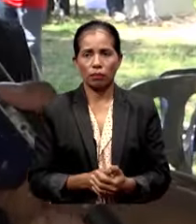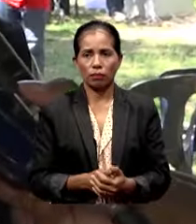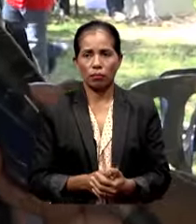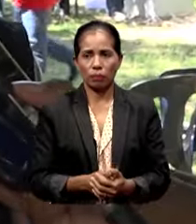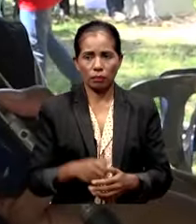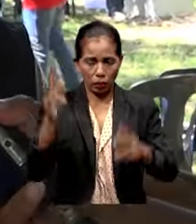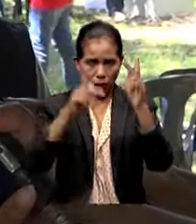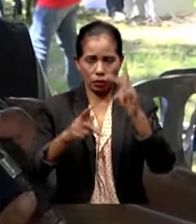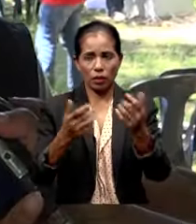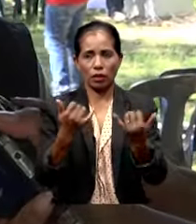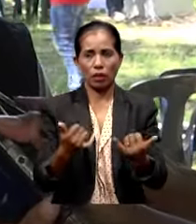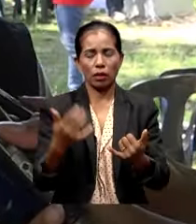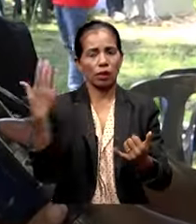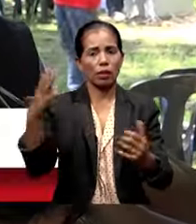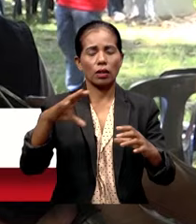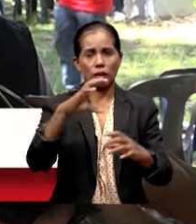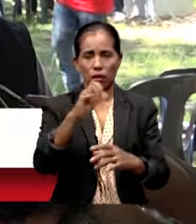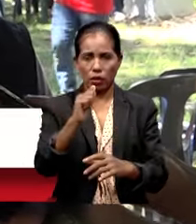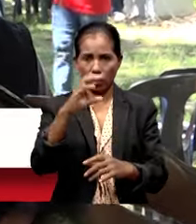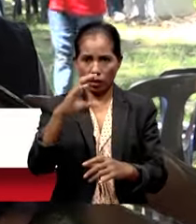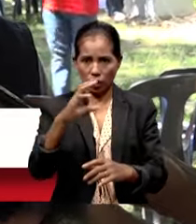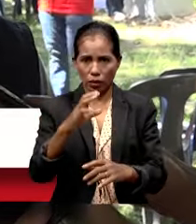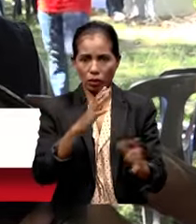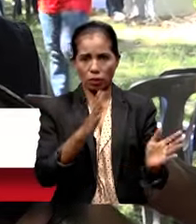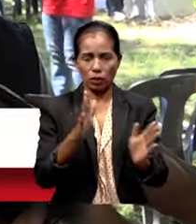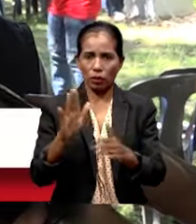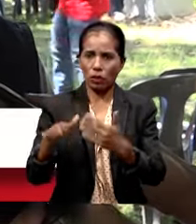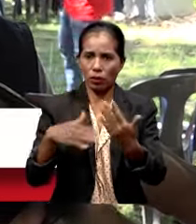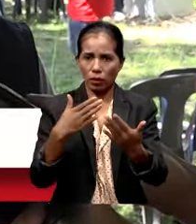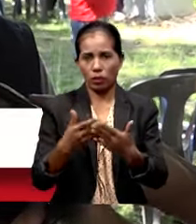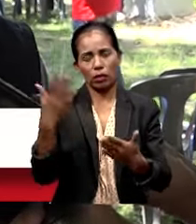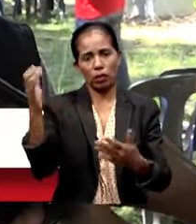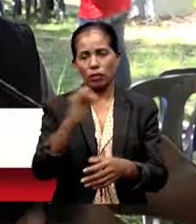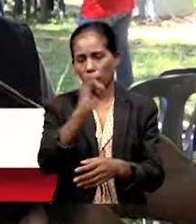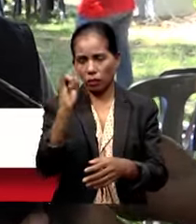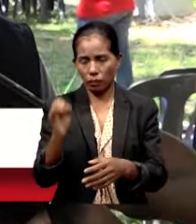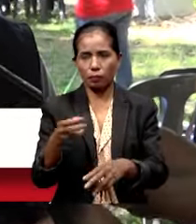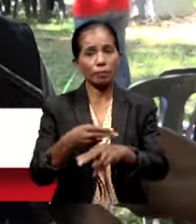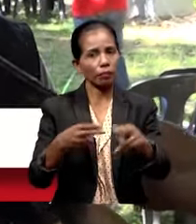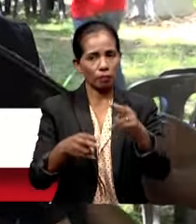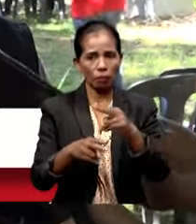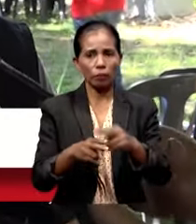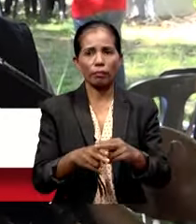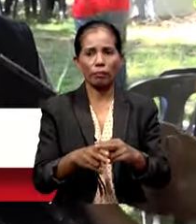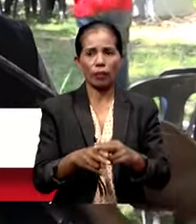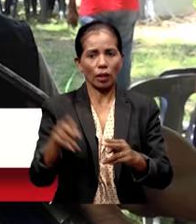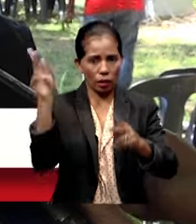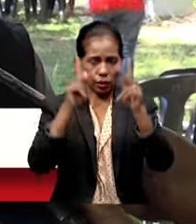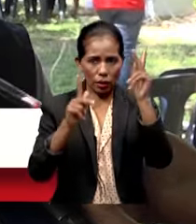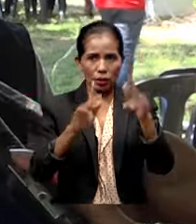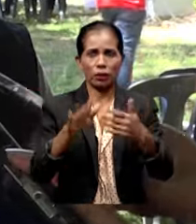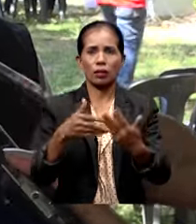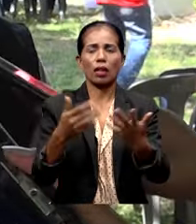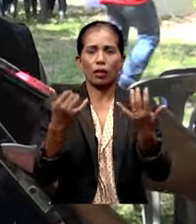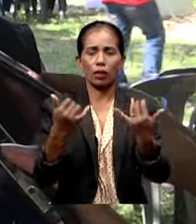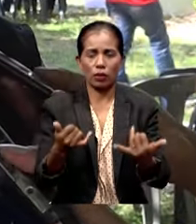Caso sirne agora é a comissão anticorrupção processo toma que é investigador em Lima mas como caso sirne agora é